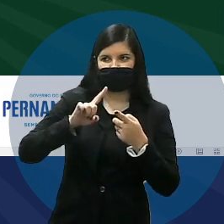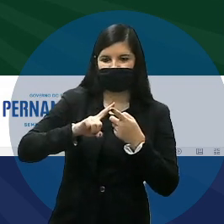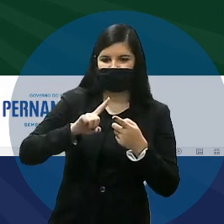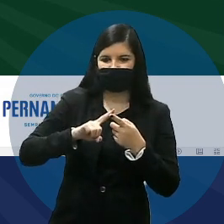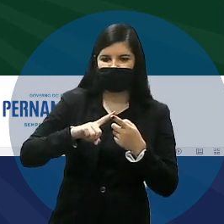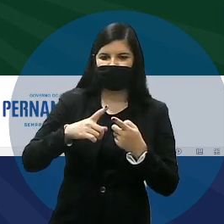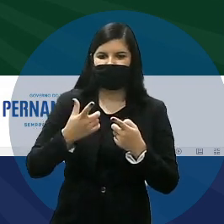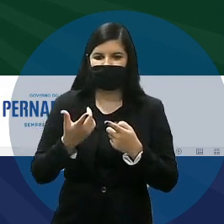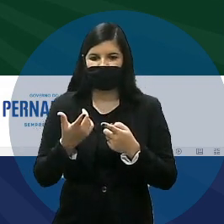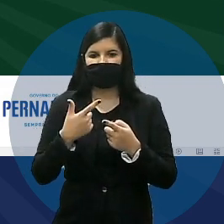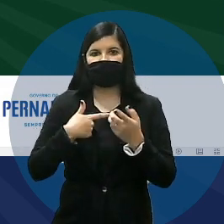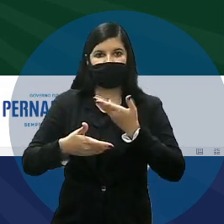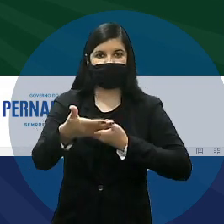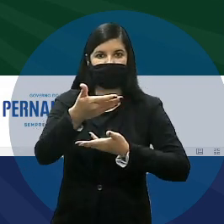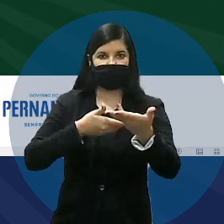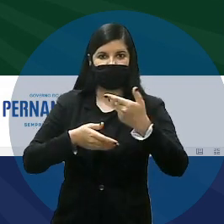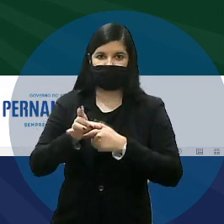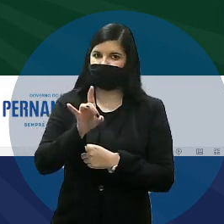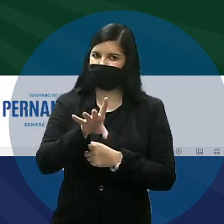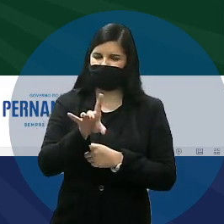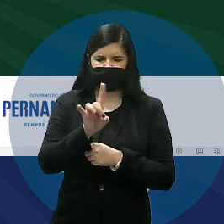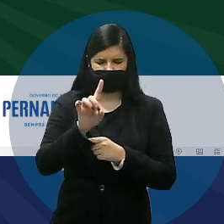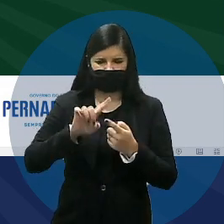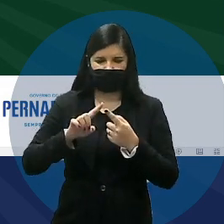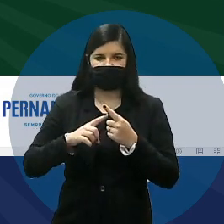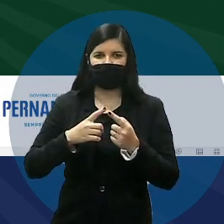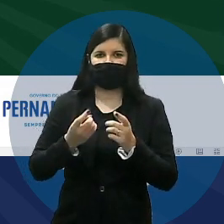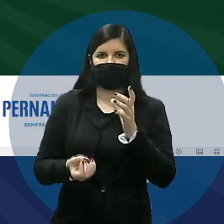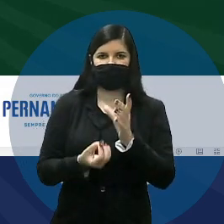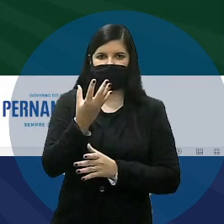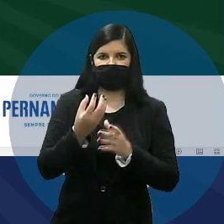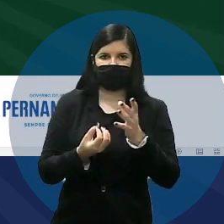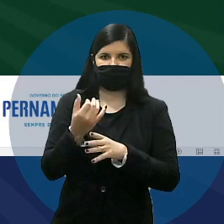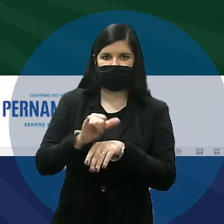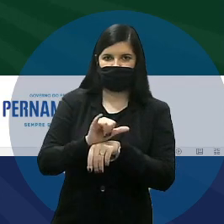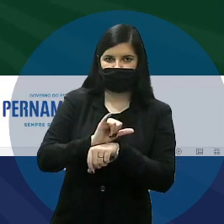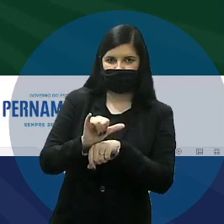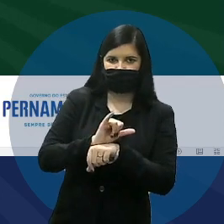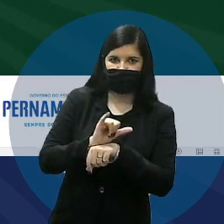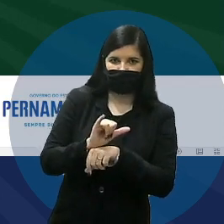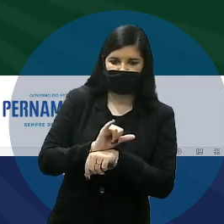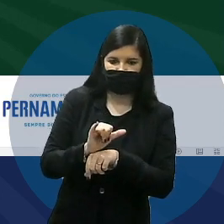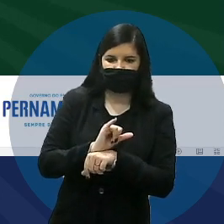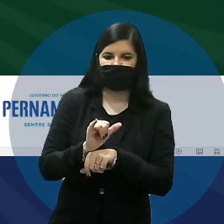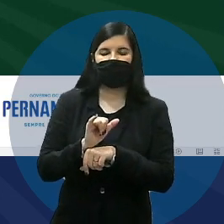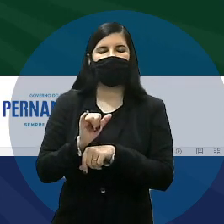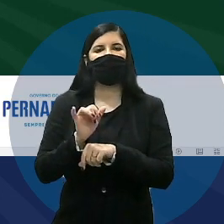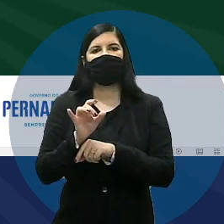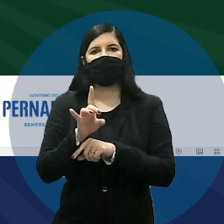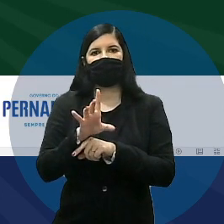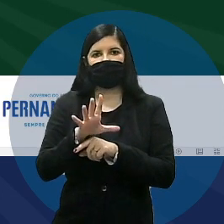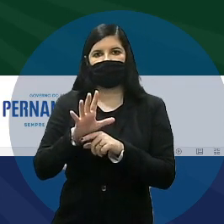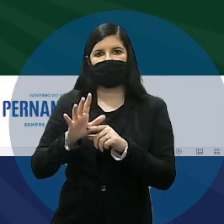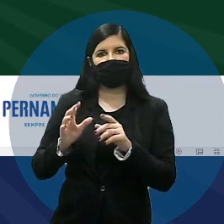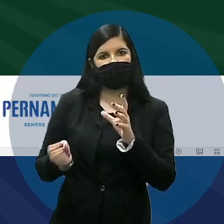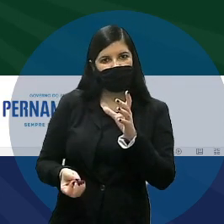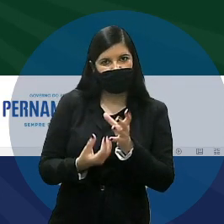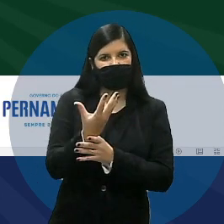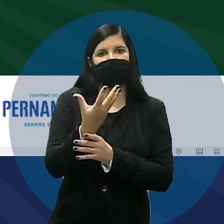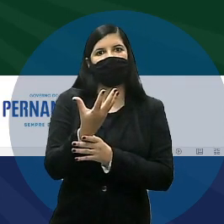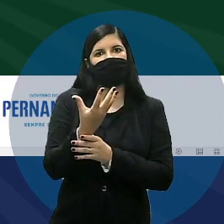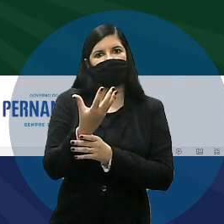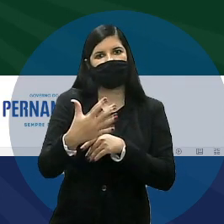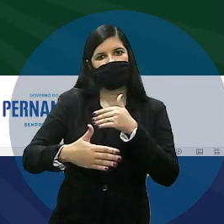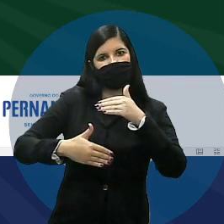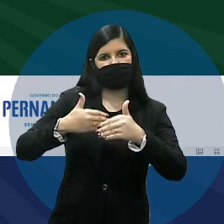essa interação de uma forma criativa, né? E criativa mesmo no sentido autoral. O